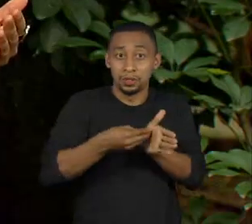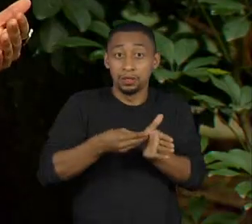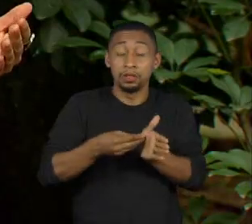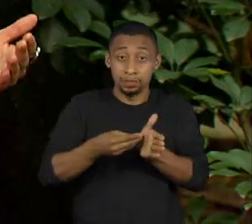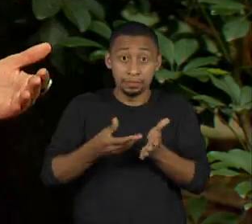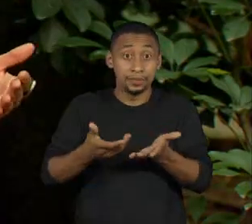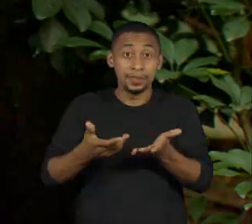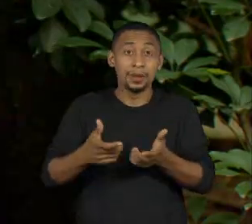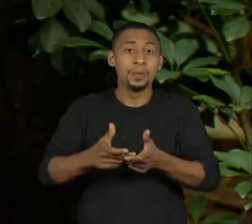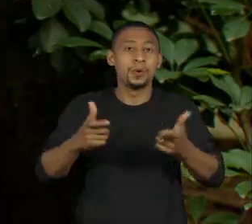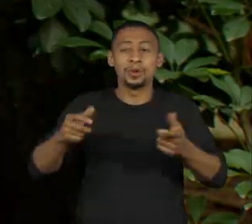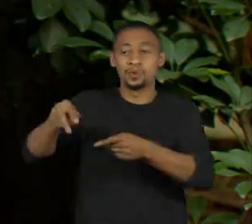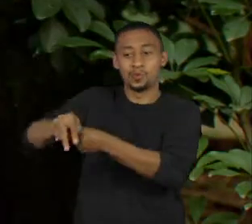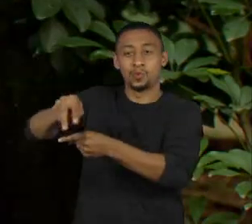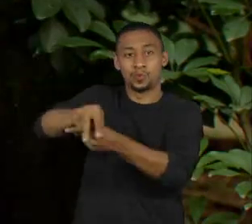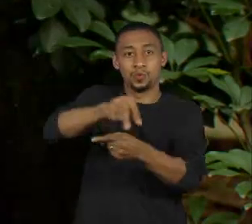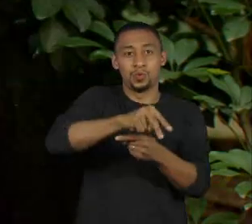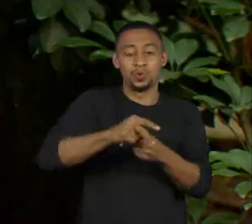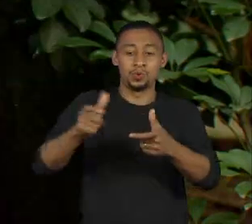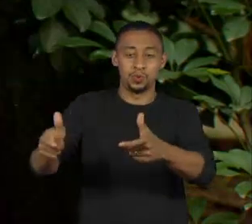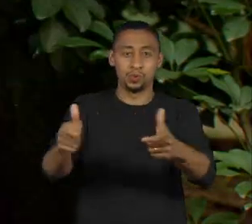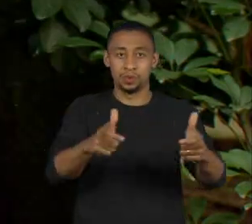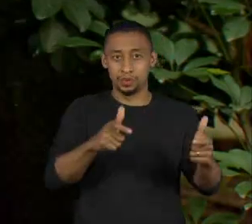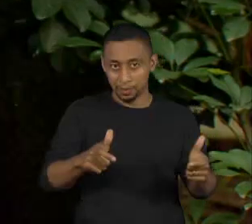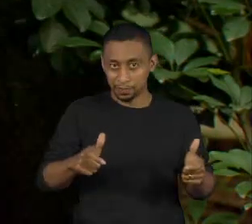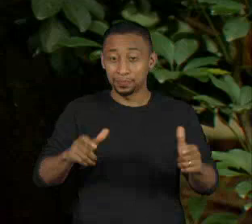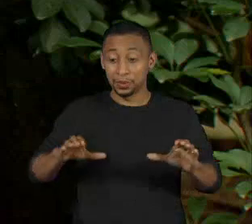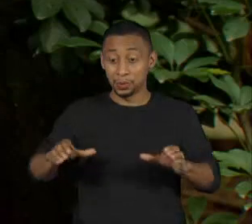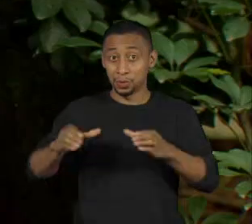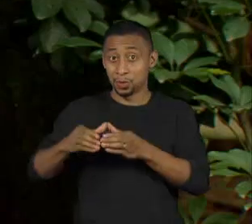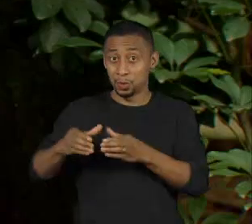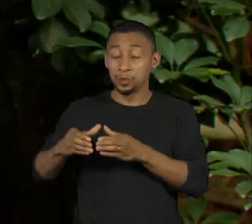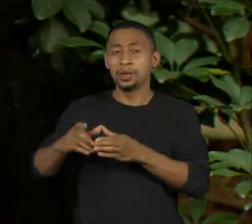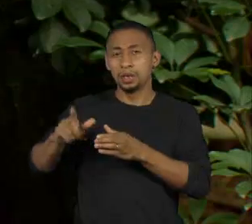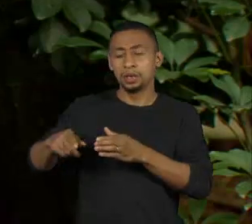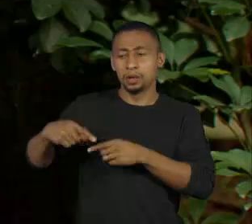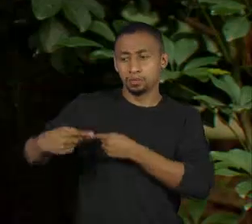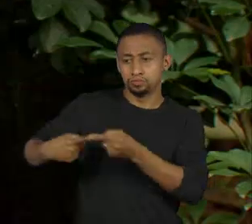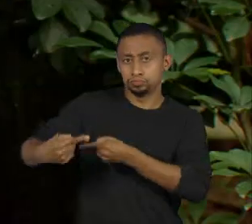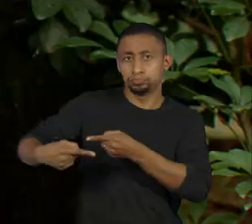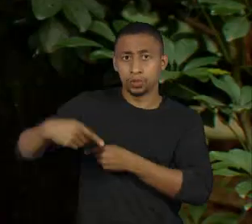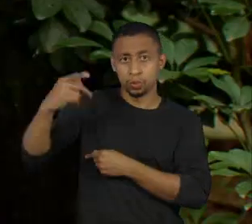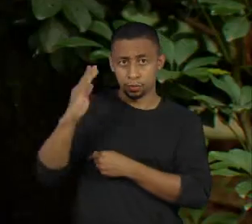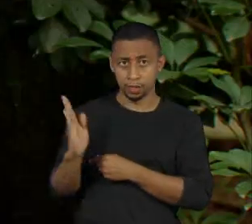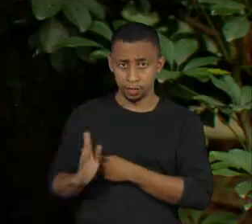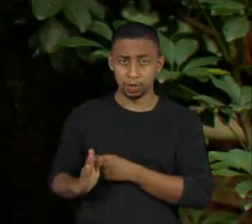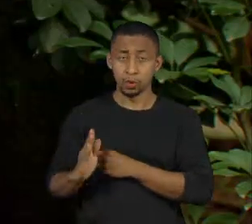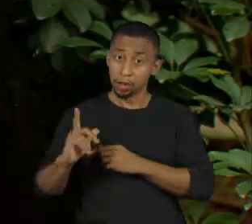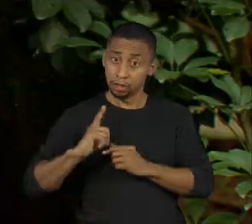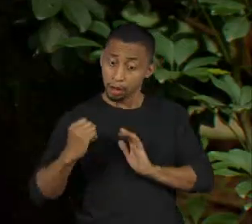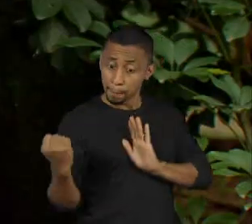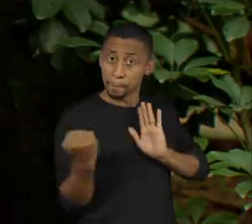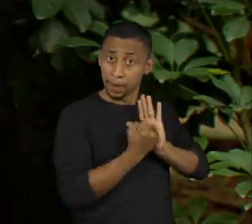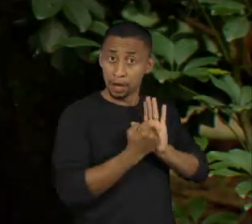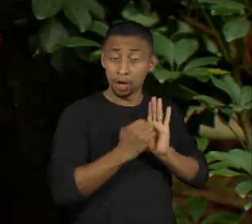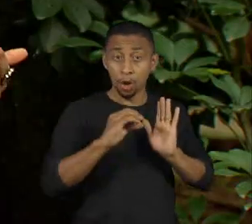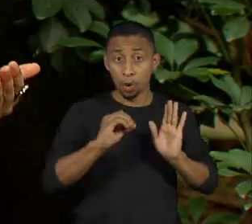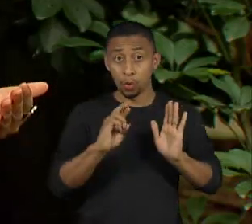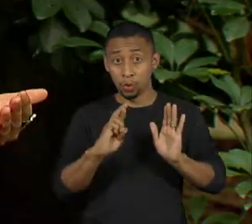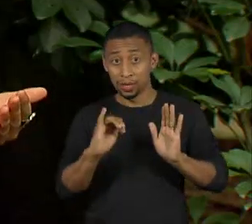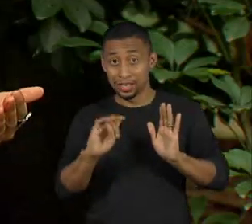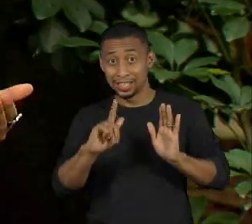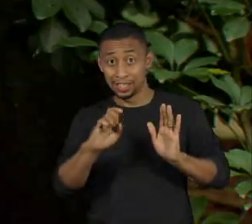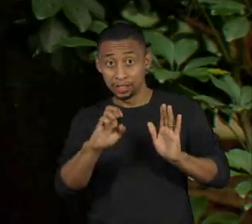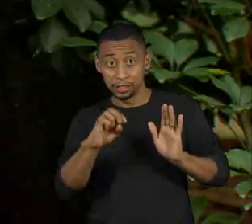áreas prioritárias para a conservação. Ela se chama Origens Brasil e tem um selo do mesmo nome. O trabalho começou há